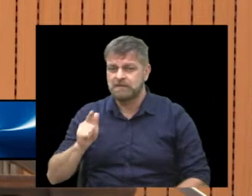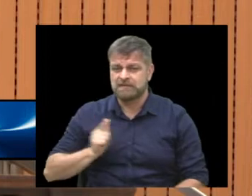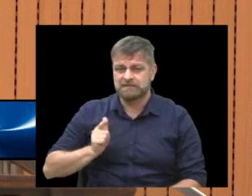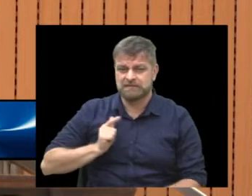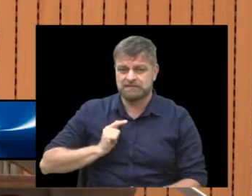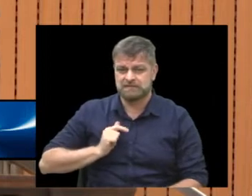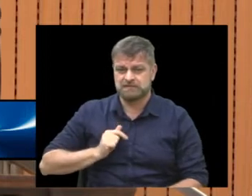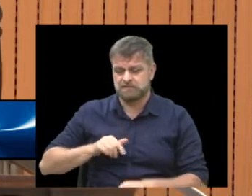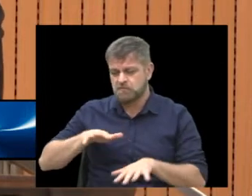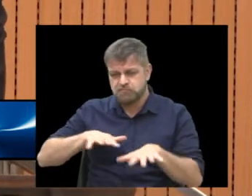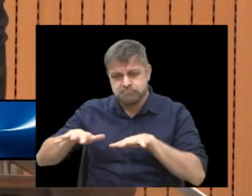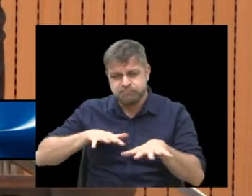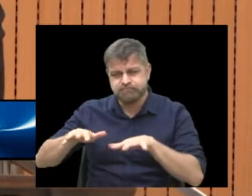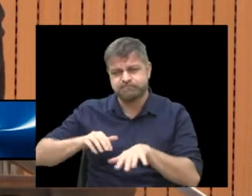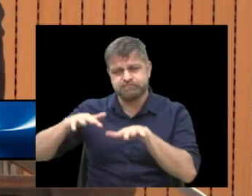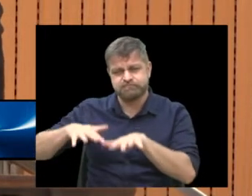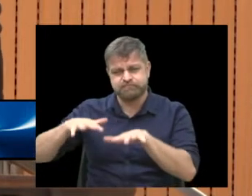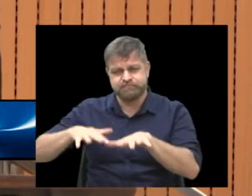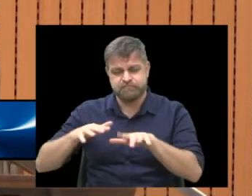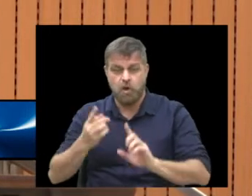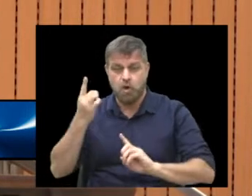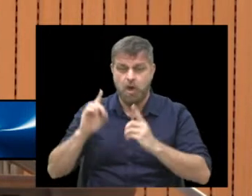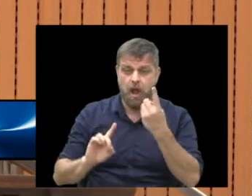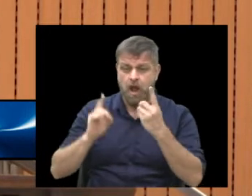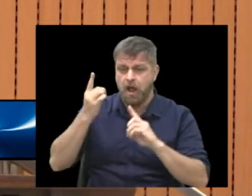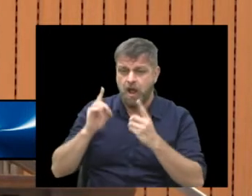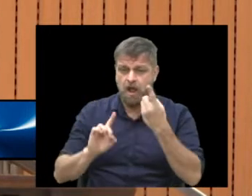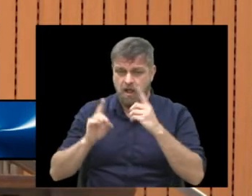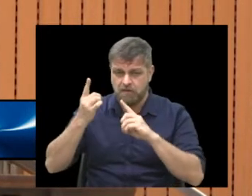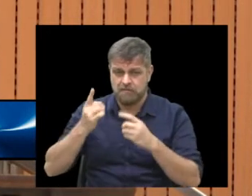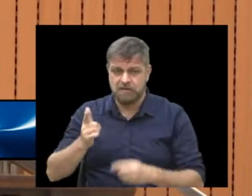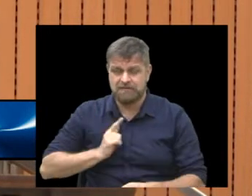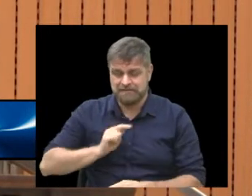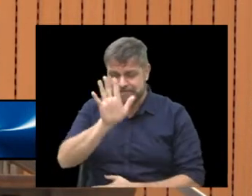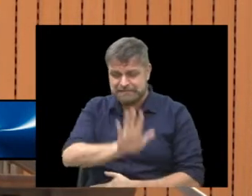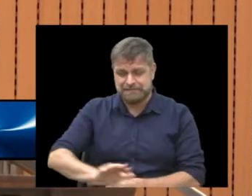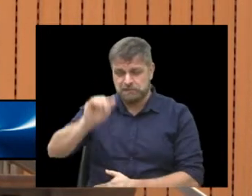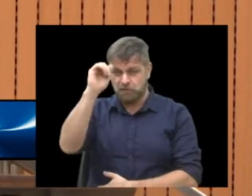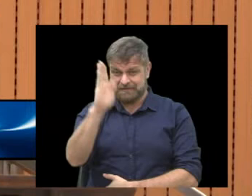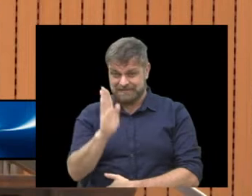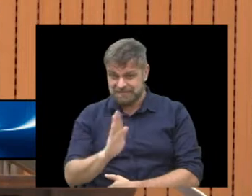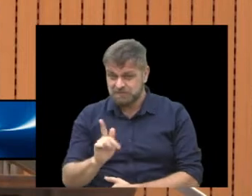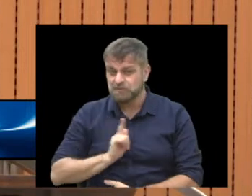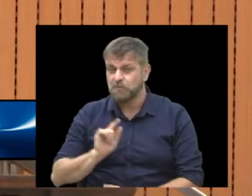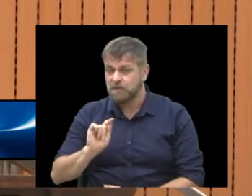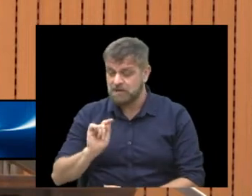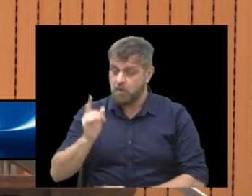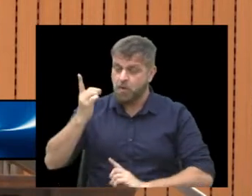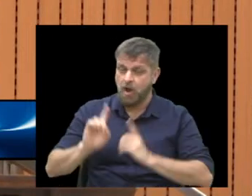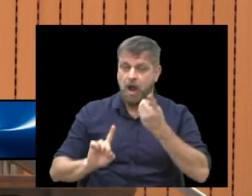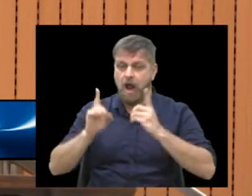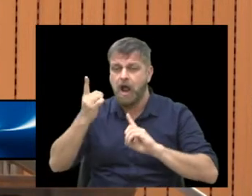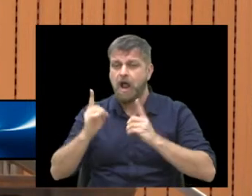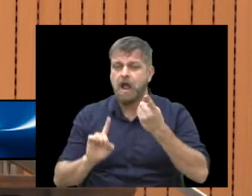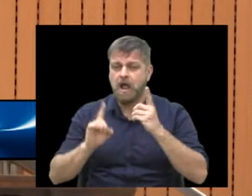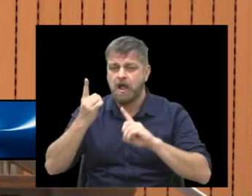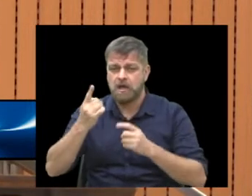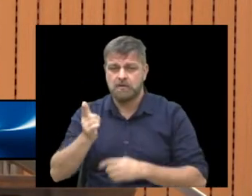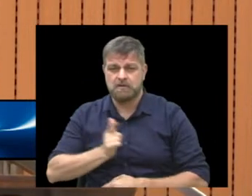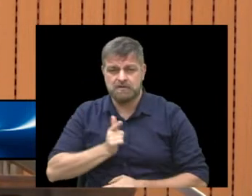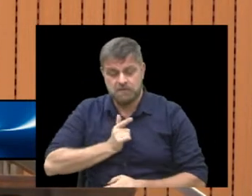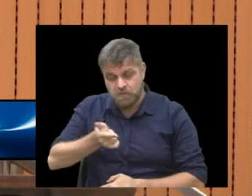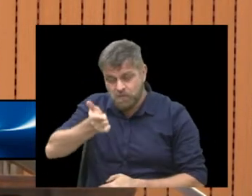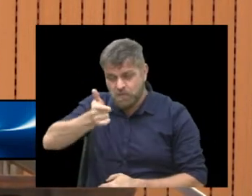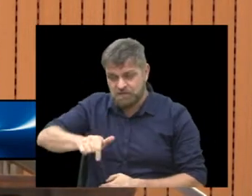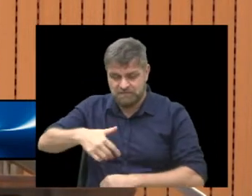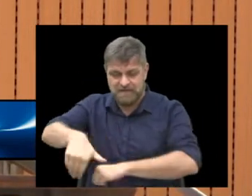de manifestações ocorridas durante esse carnaval em todo o Brasil, né? Foi um carnaval em que a gente teve